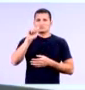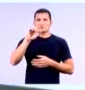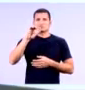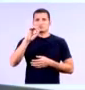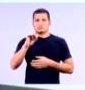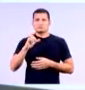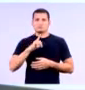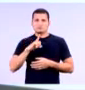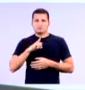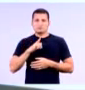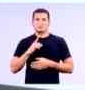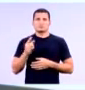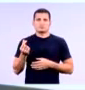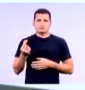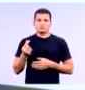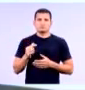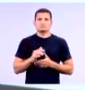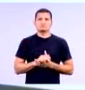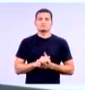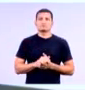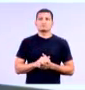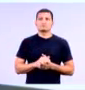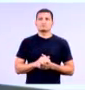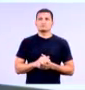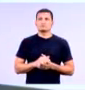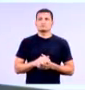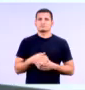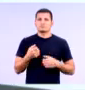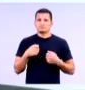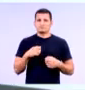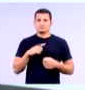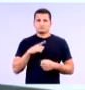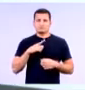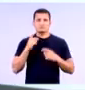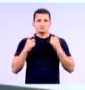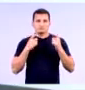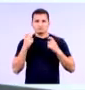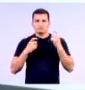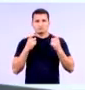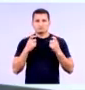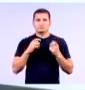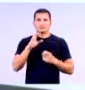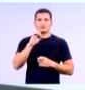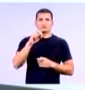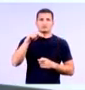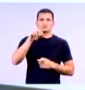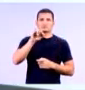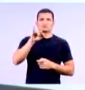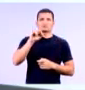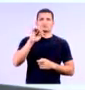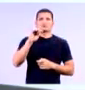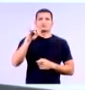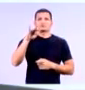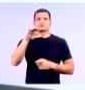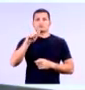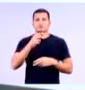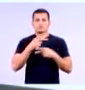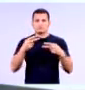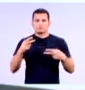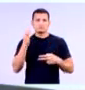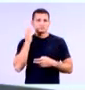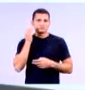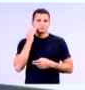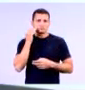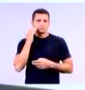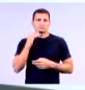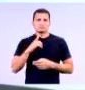se tiver saldo disponível, né? Então, a gente tem que se preocupar também com a consistência do objeto e verificar se os atributos vão estar de acordo com o